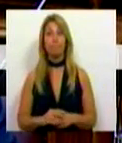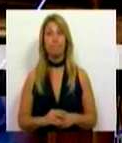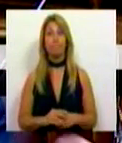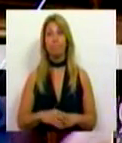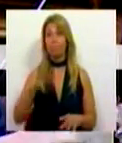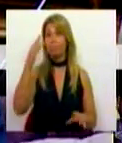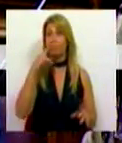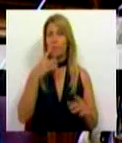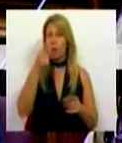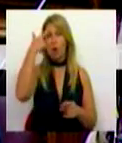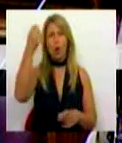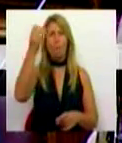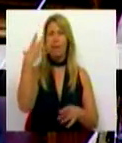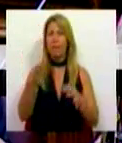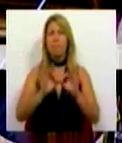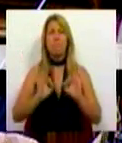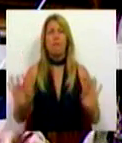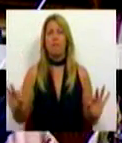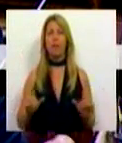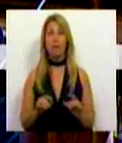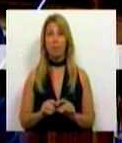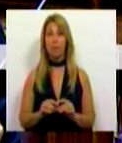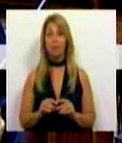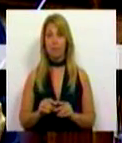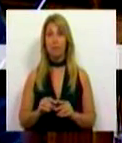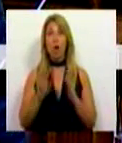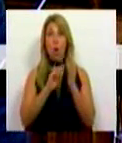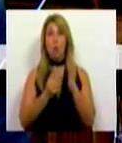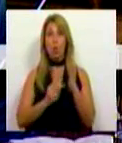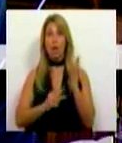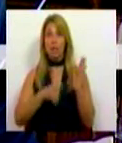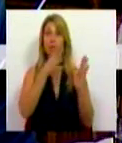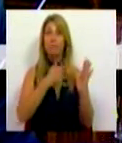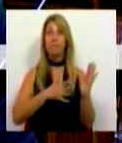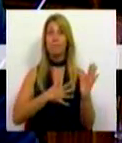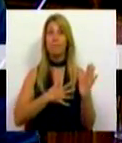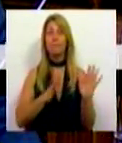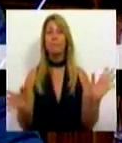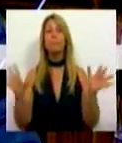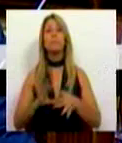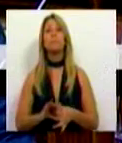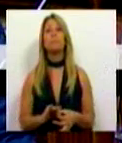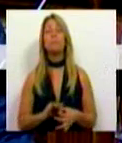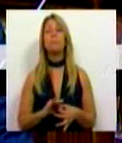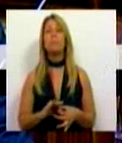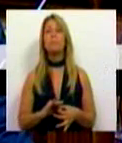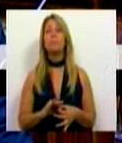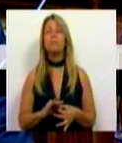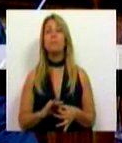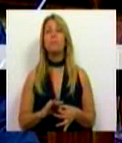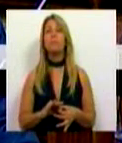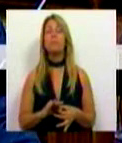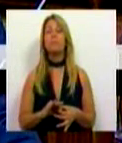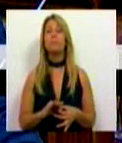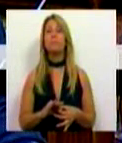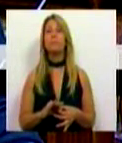entendo perfeitamente a correção que dava conta e que tem a ver com a nota quando diz